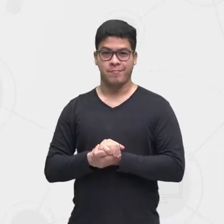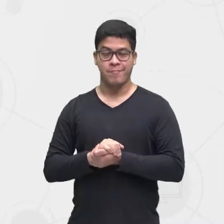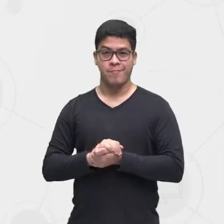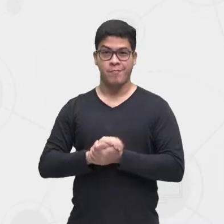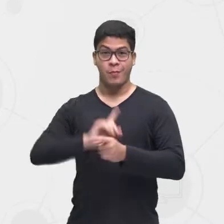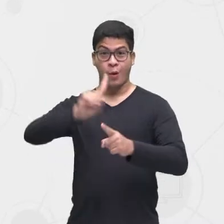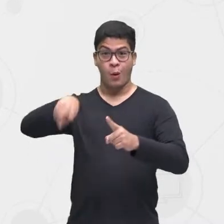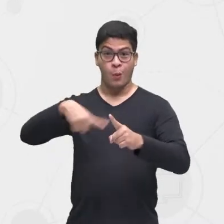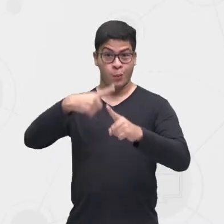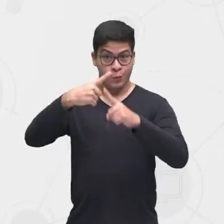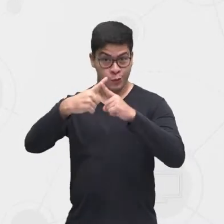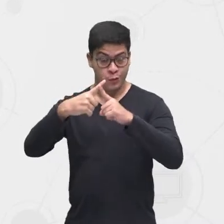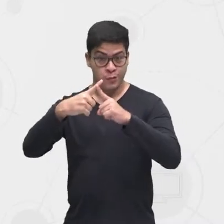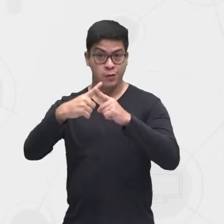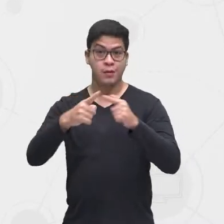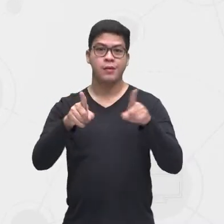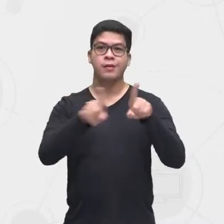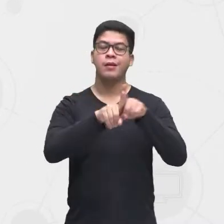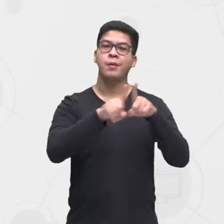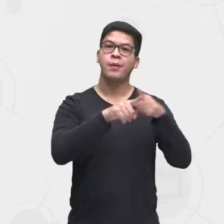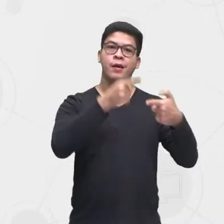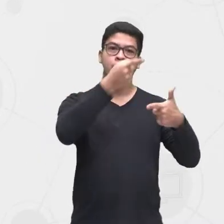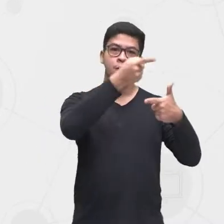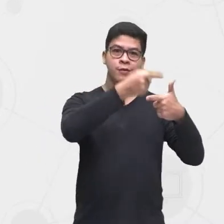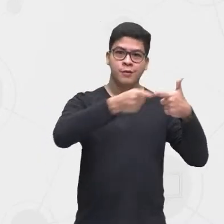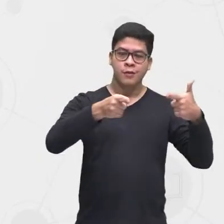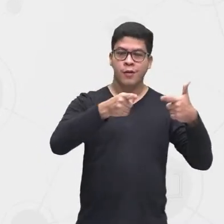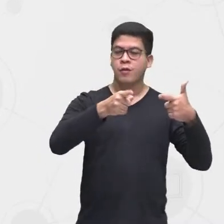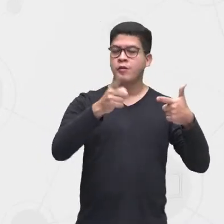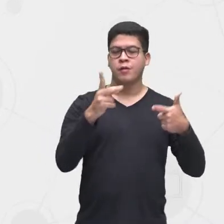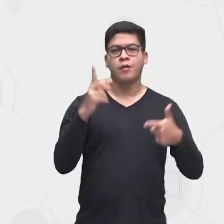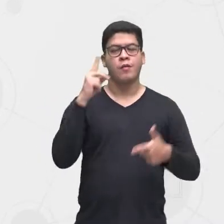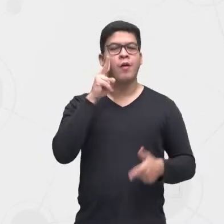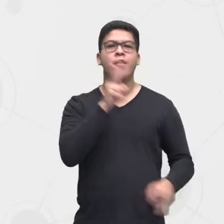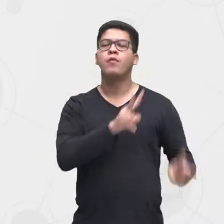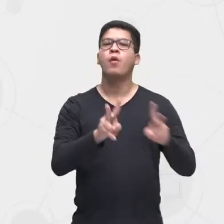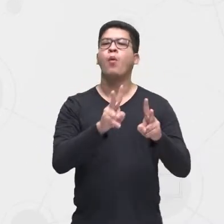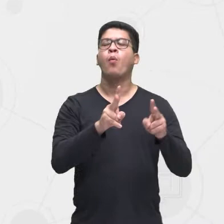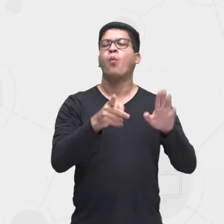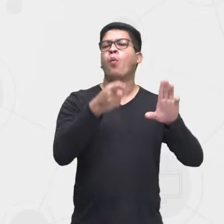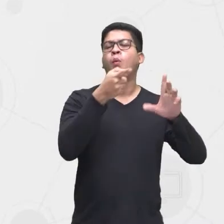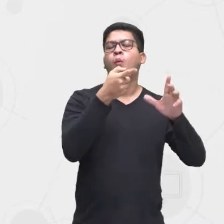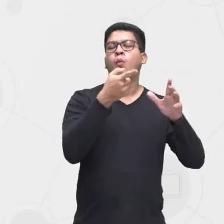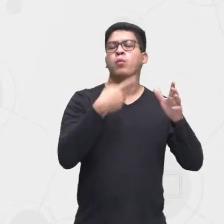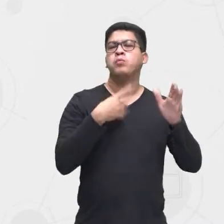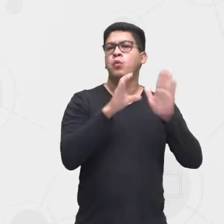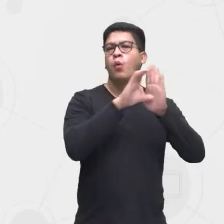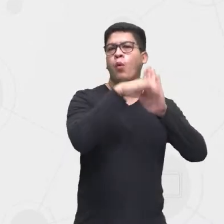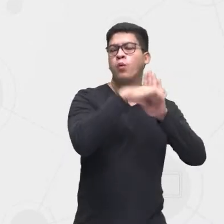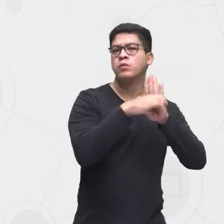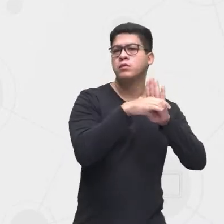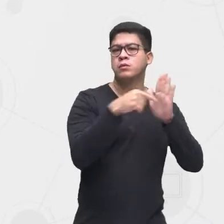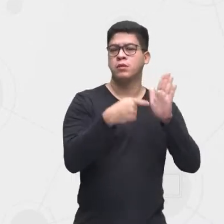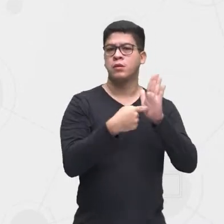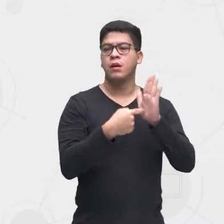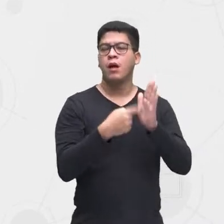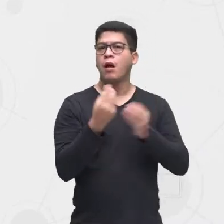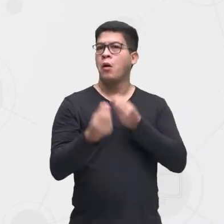múltiplos e divisores, né? De um número. Vamos ver os conceitos, tá? De múltiplos e divisores de um número,